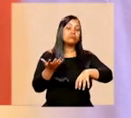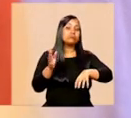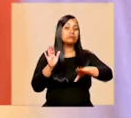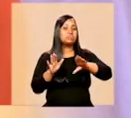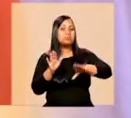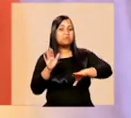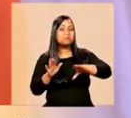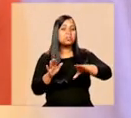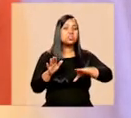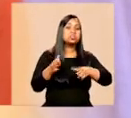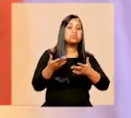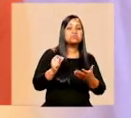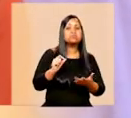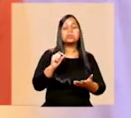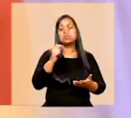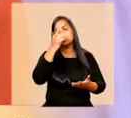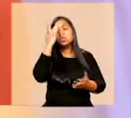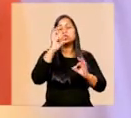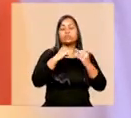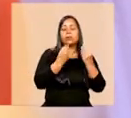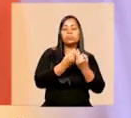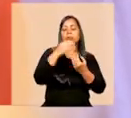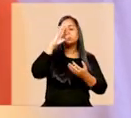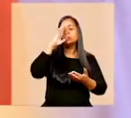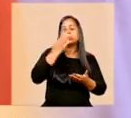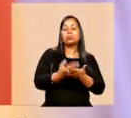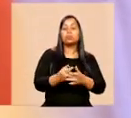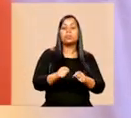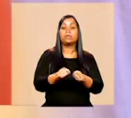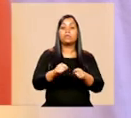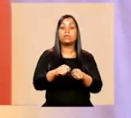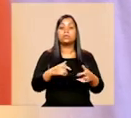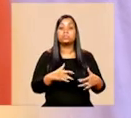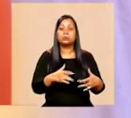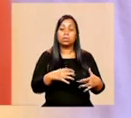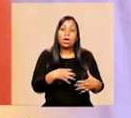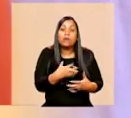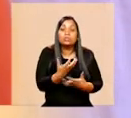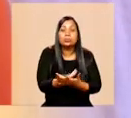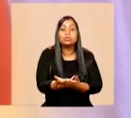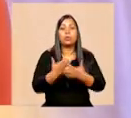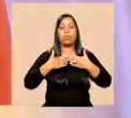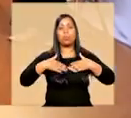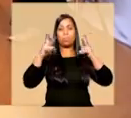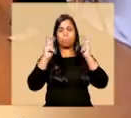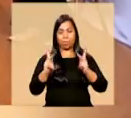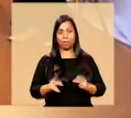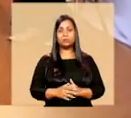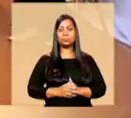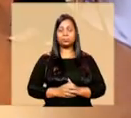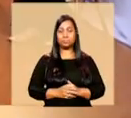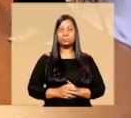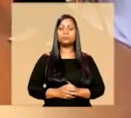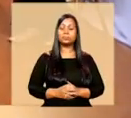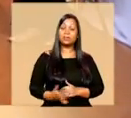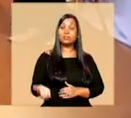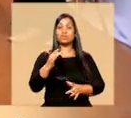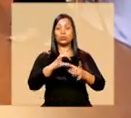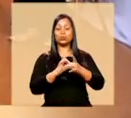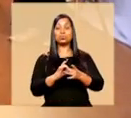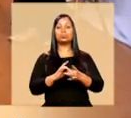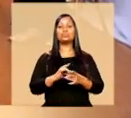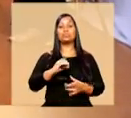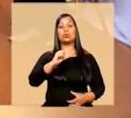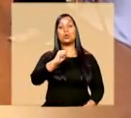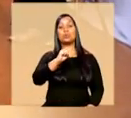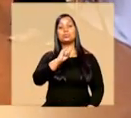talvez, de credibilidade para as famílias poderem fazer a doação, com tranquilidade. Quem se junta ao nosso time